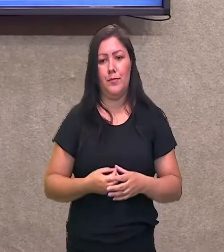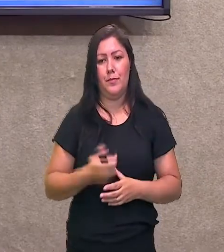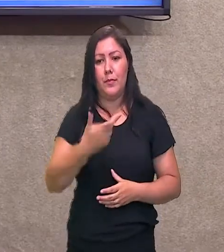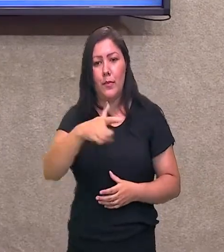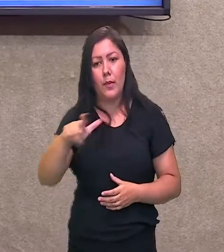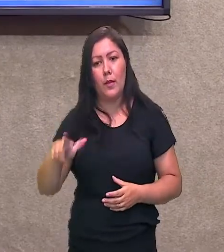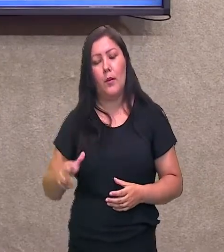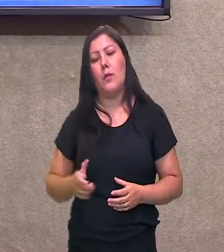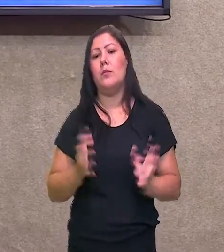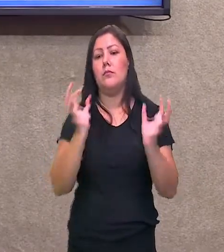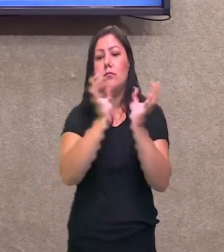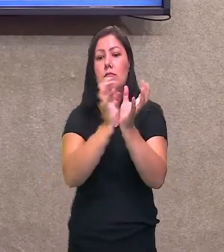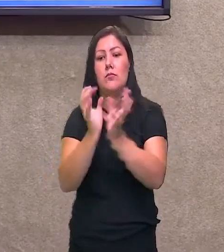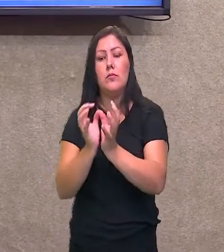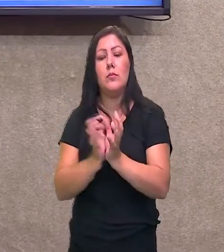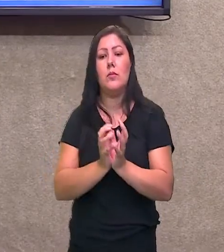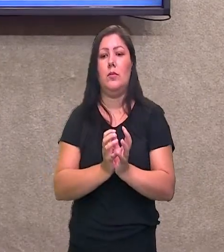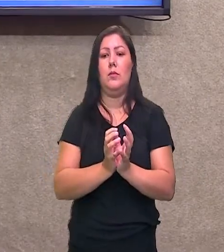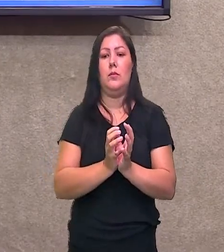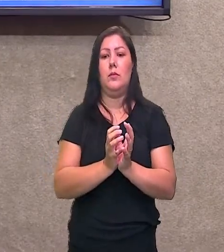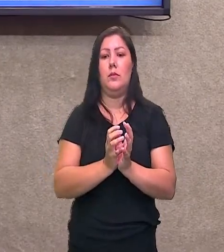se formar.